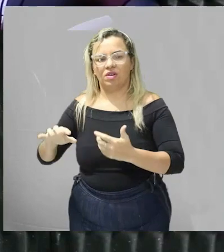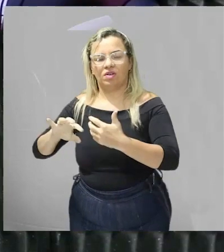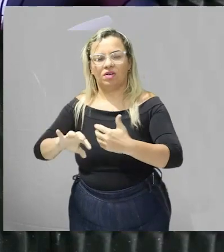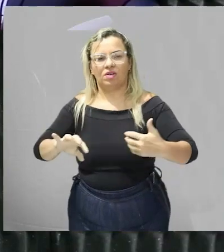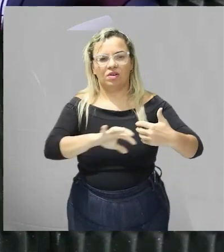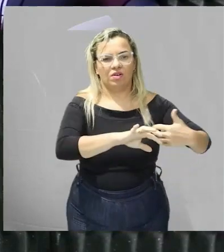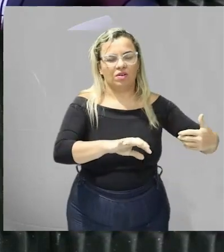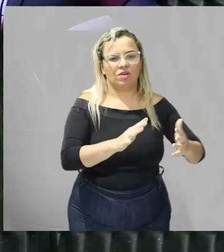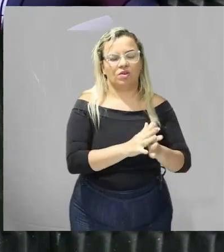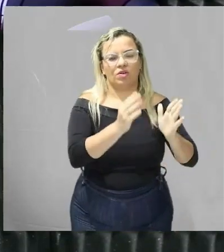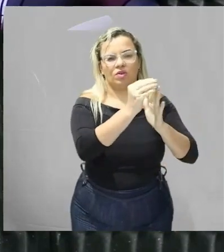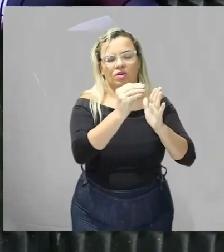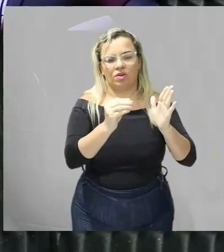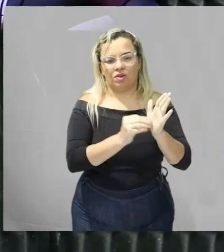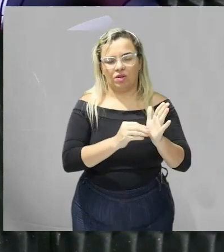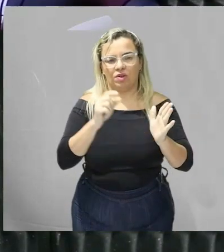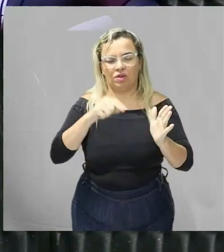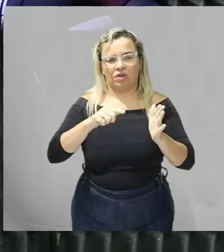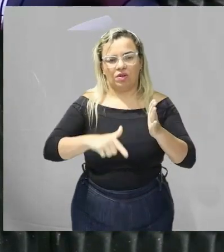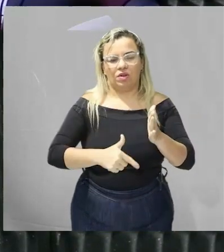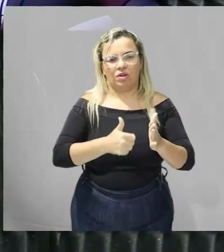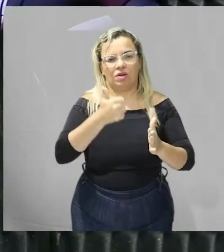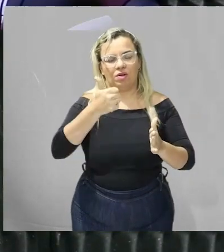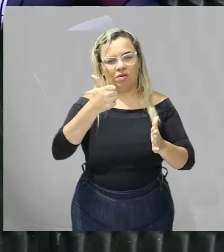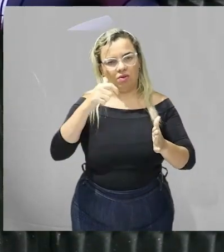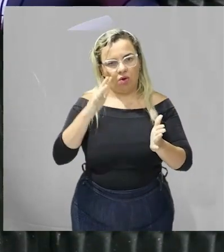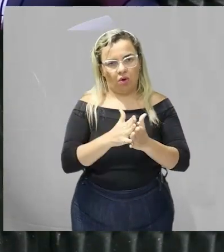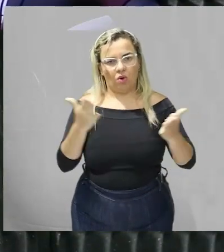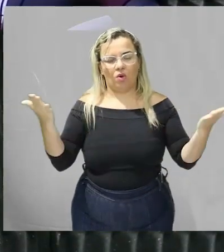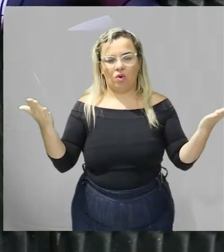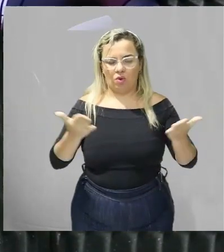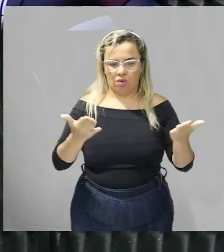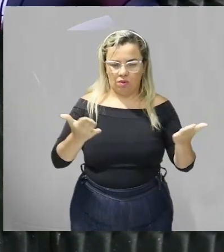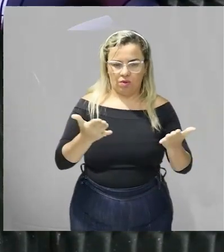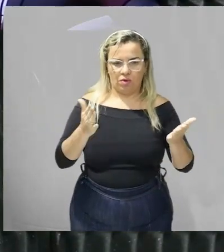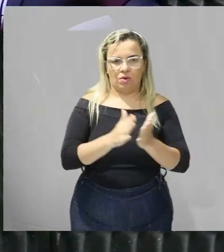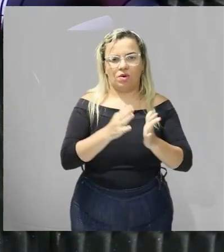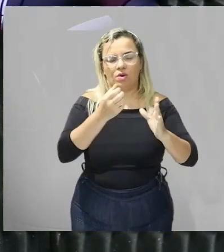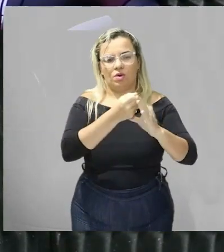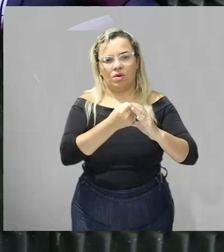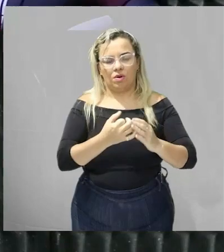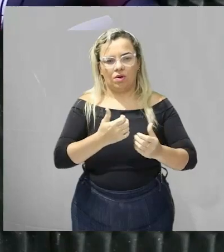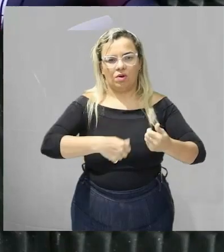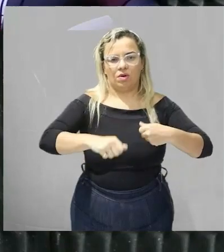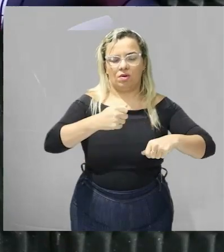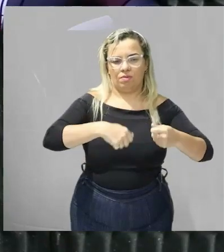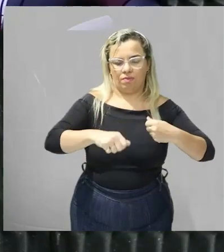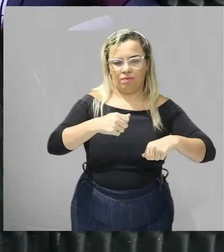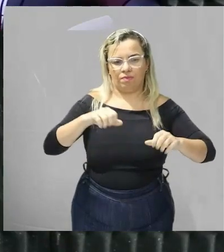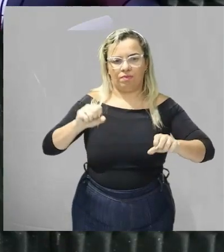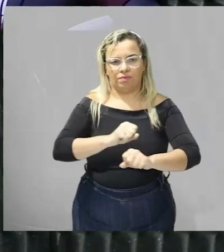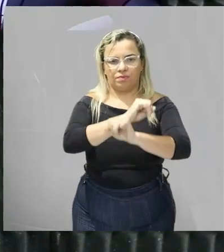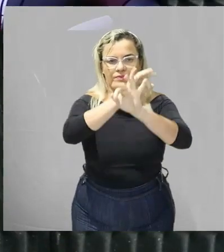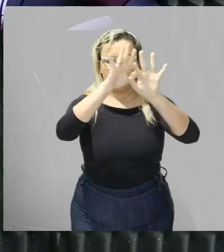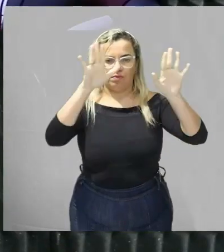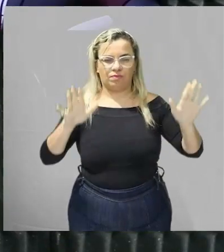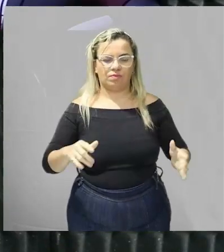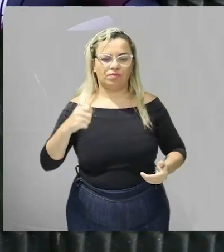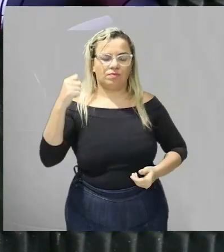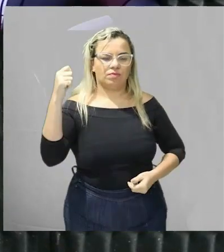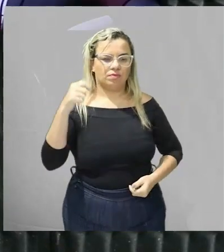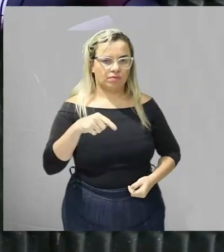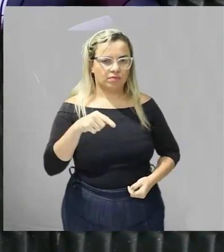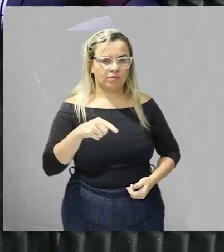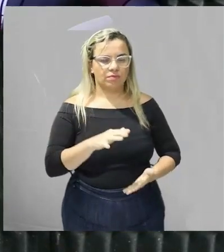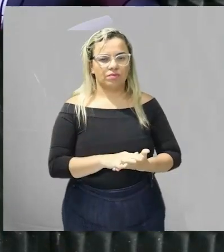duas perspectivas. A primeira delas que a gente vai trabalhar hoje será os aspectos econômicos e, claro, quando eu falo de aspecto econômico, ele vai